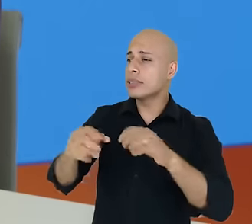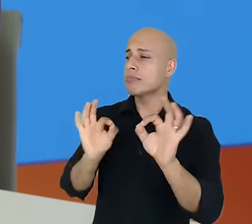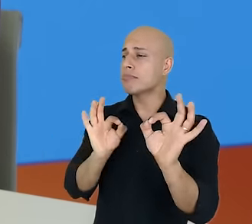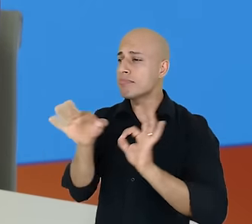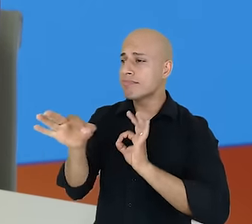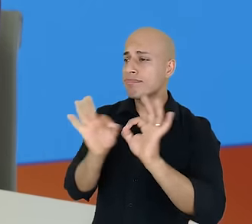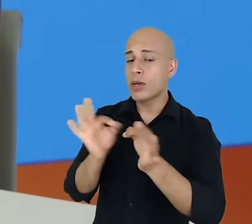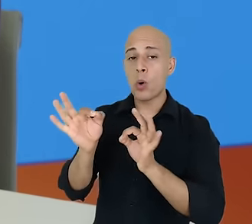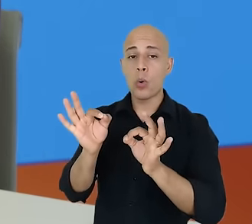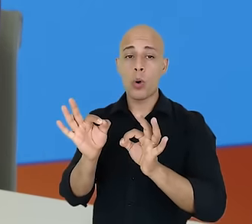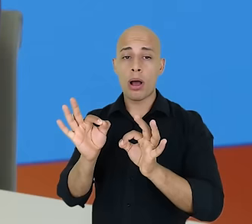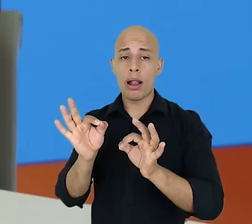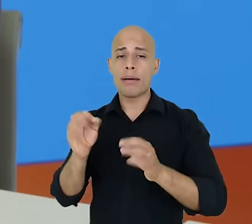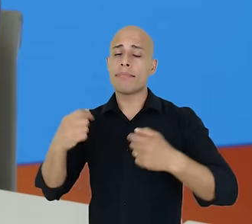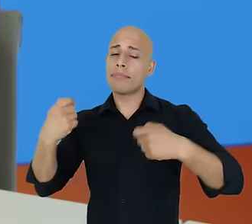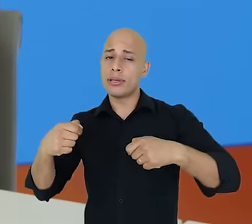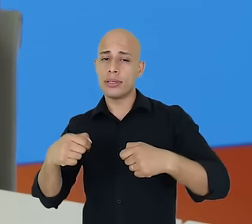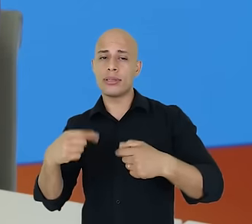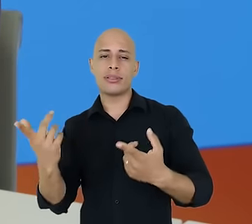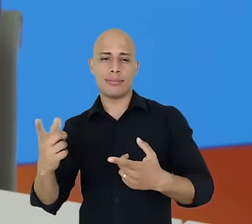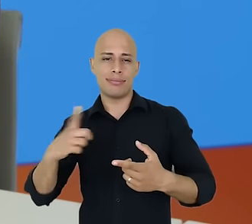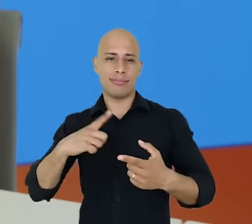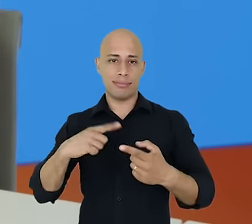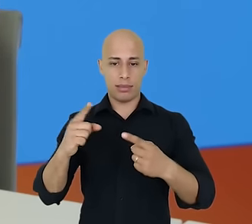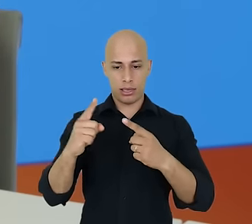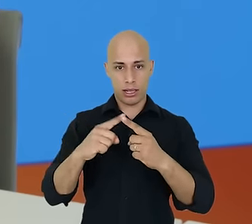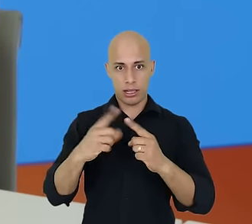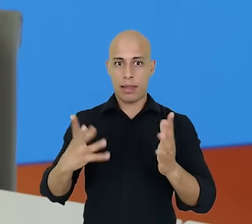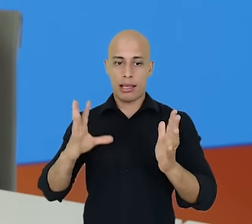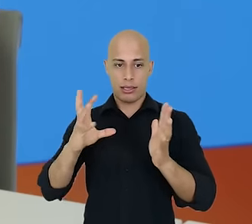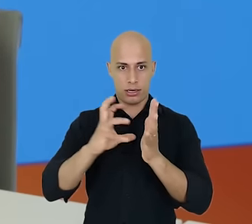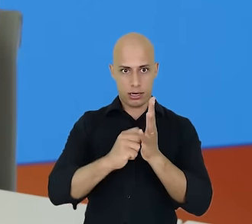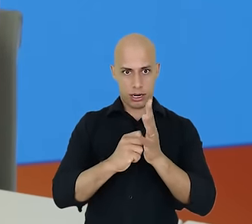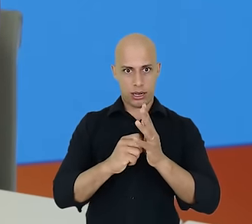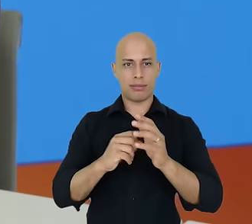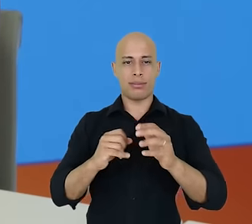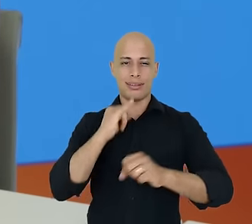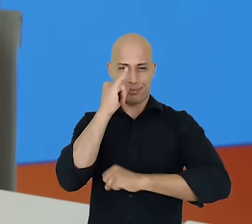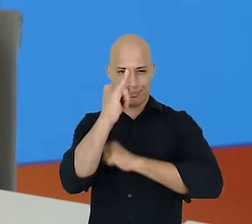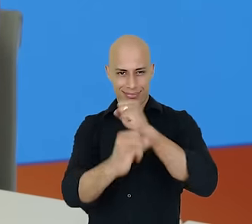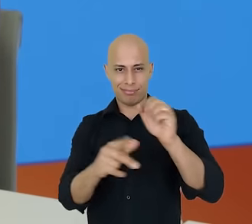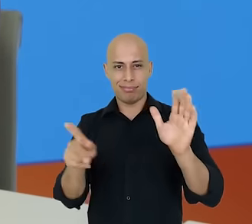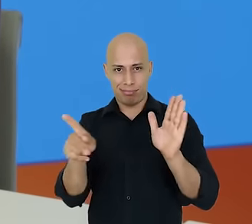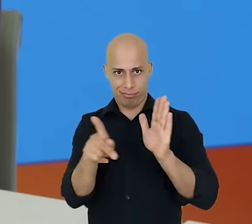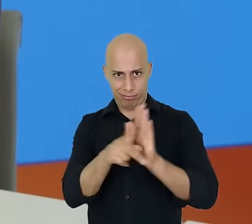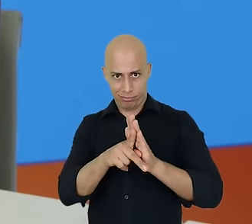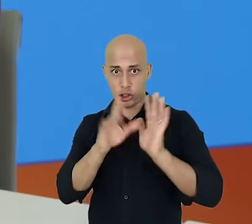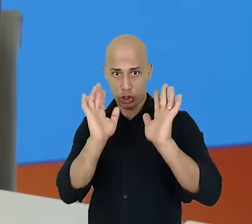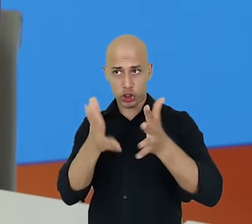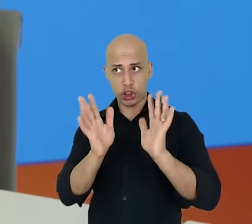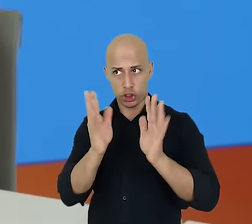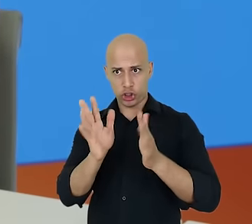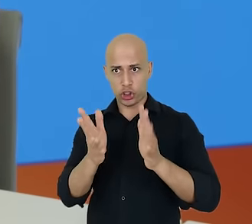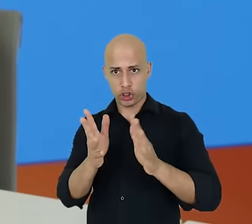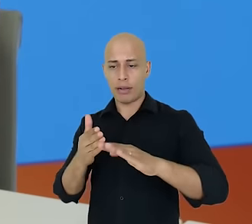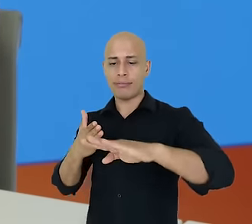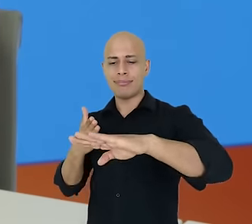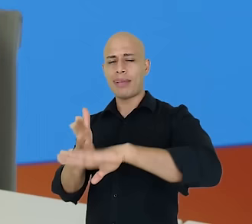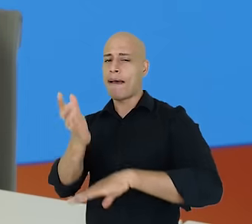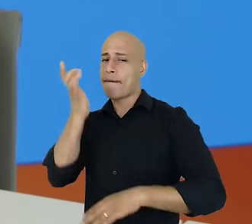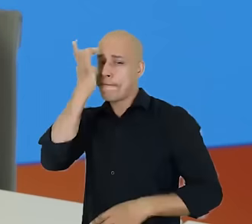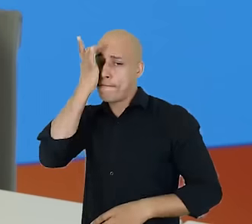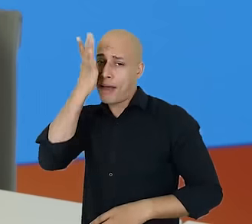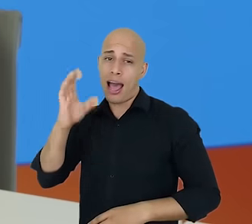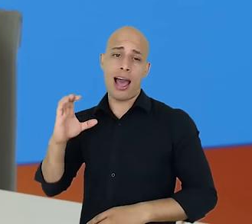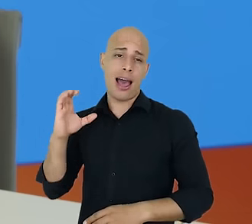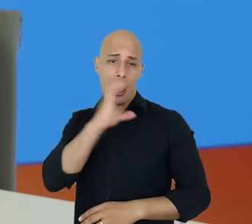normalmente inclui a ele tendo o certificado digital ele acessa muito mais rápido né porque o certificado digital já é de já